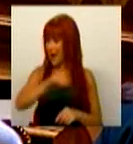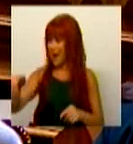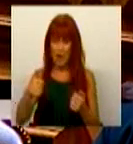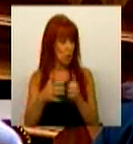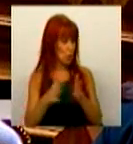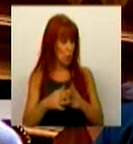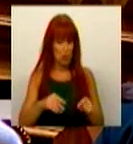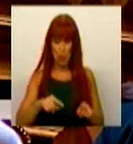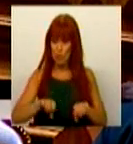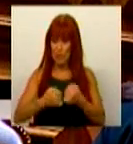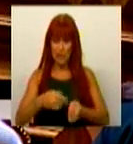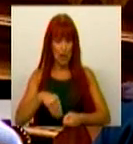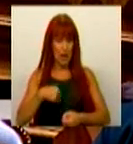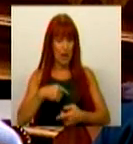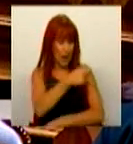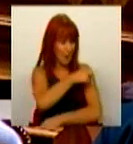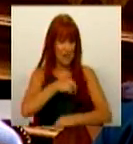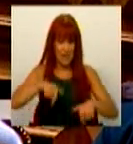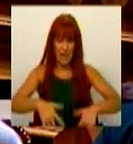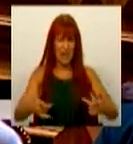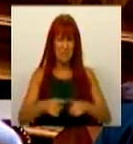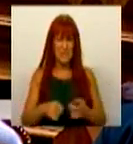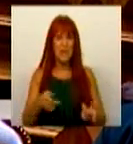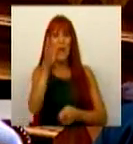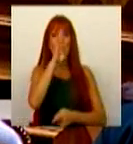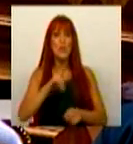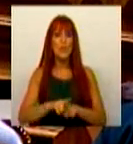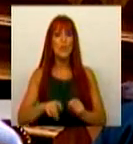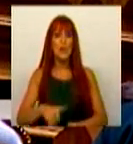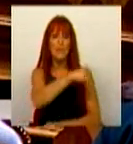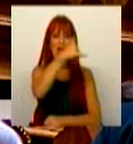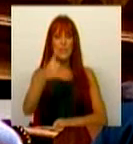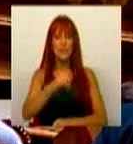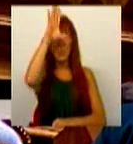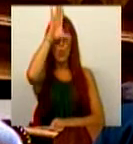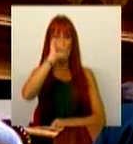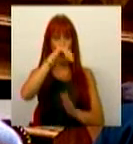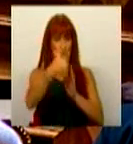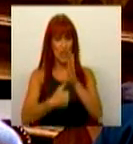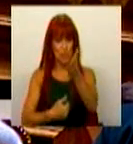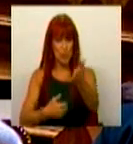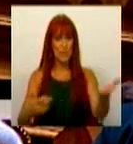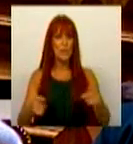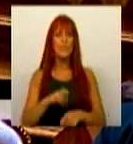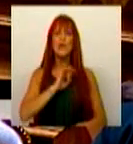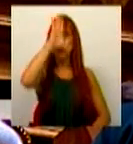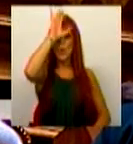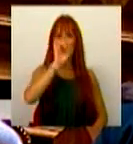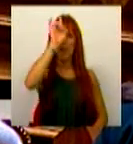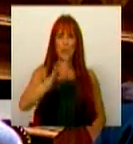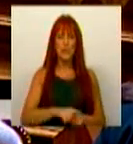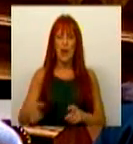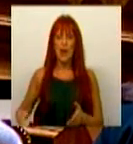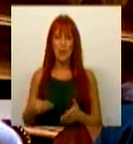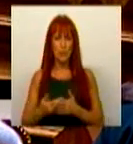os partidos aqui representados seja efetivamente uma concretização do 22º Governo Constitucional. Sr. Primeiro-Ministro,